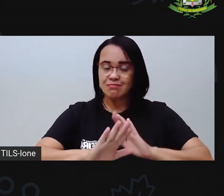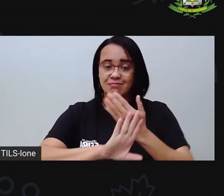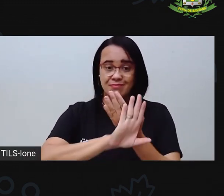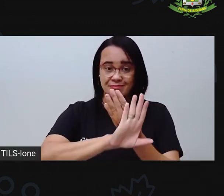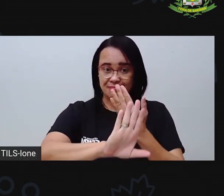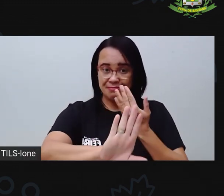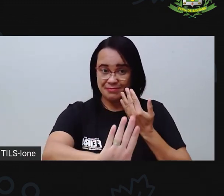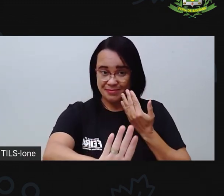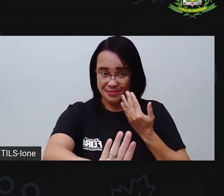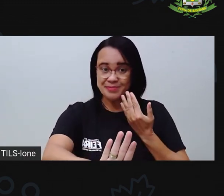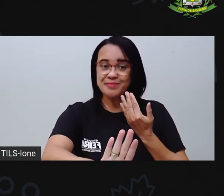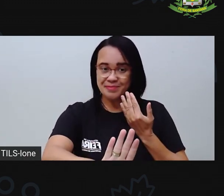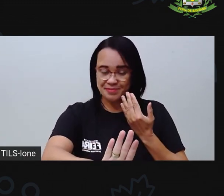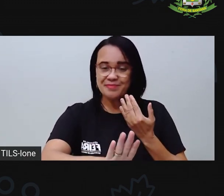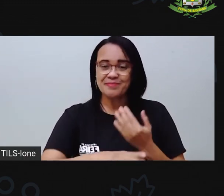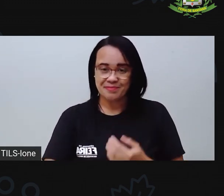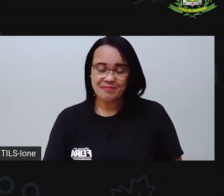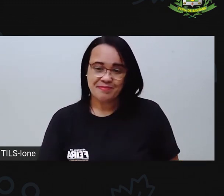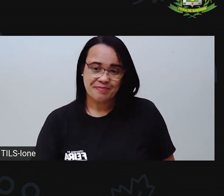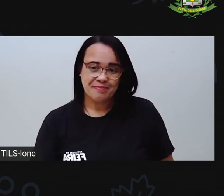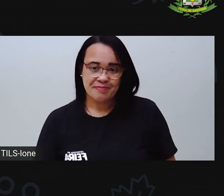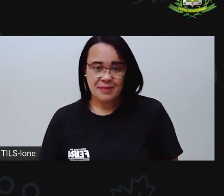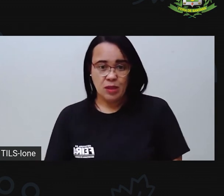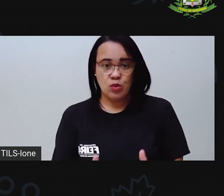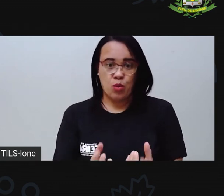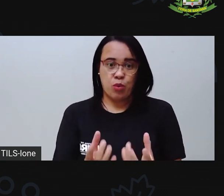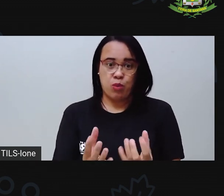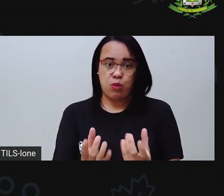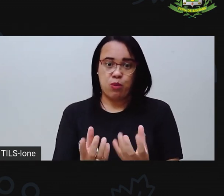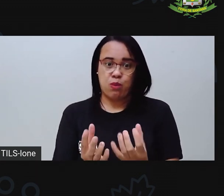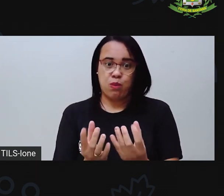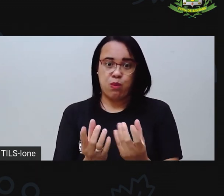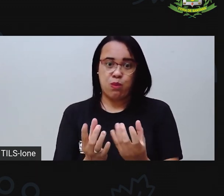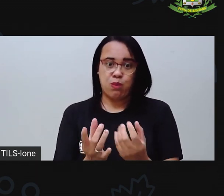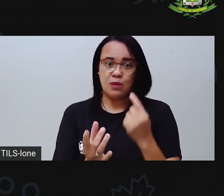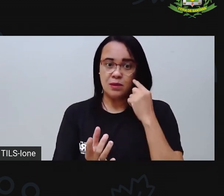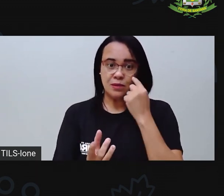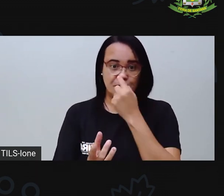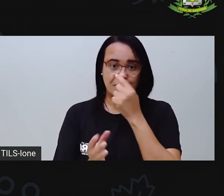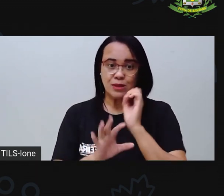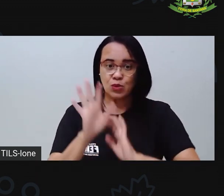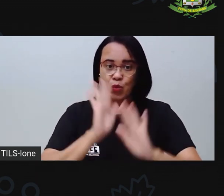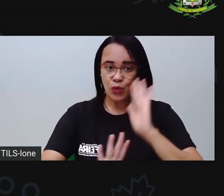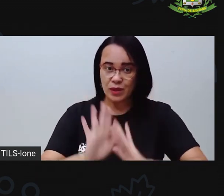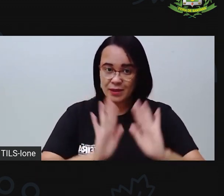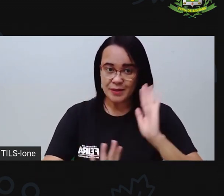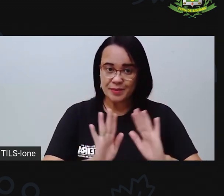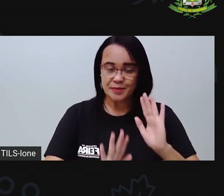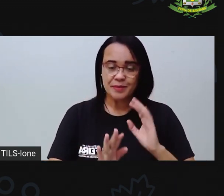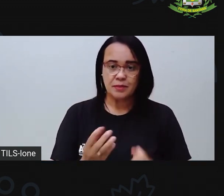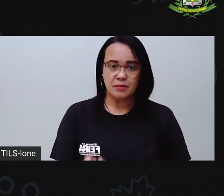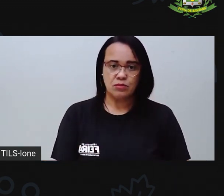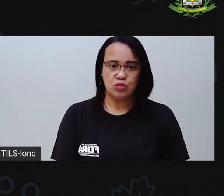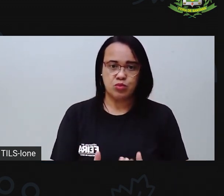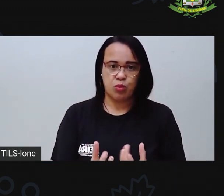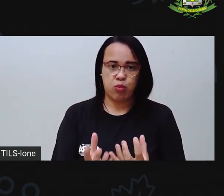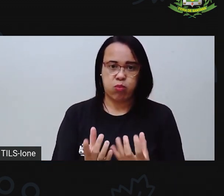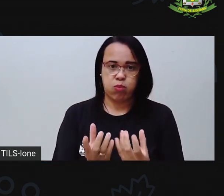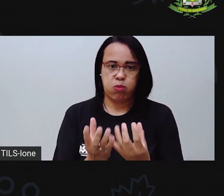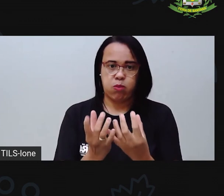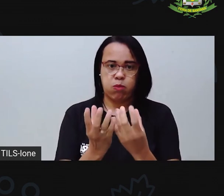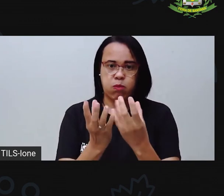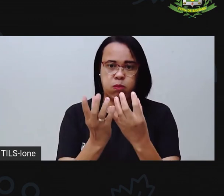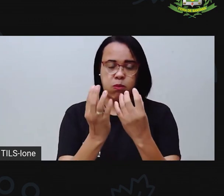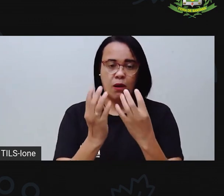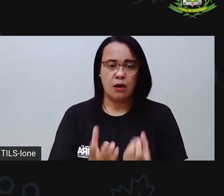pode fazer alguma agonia, né, o olho de vocês, deixar alguma alergia, sentir alguma coisa.